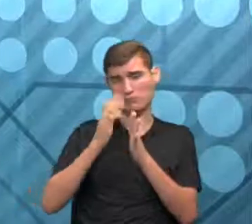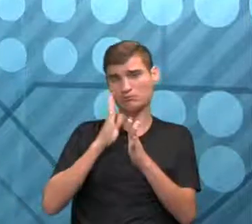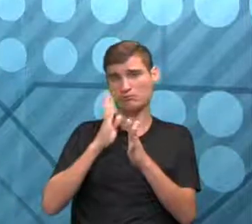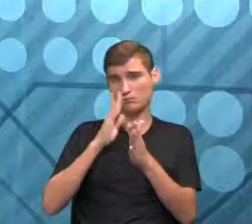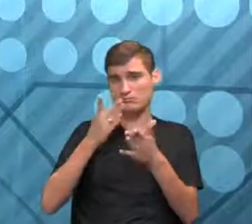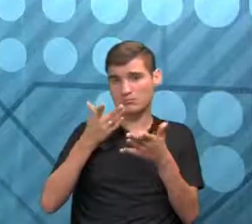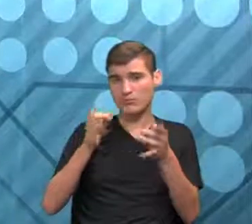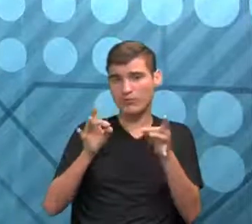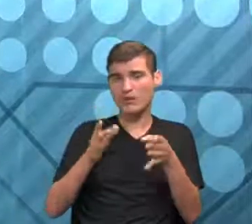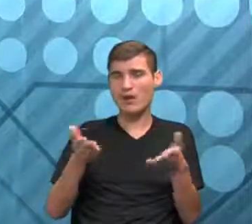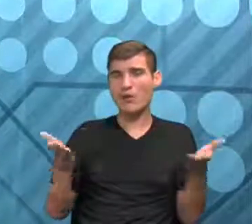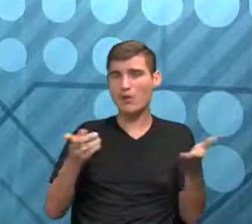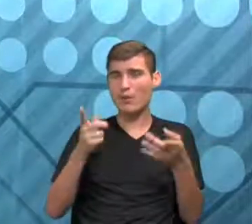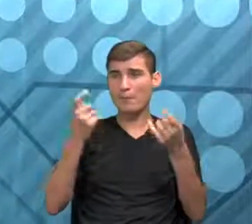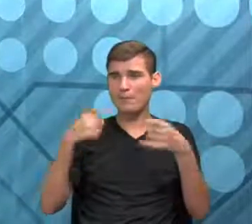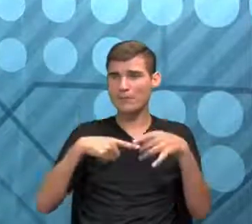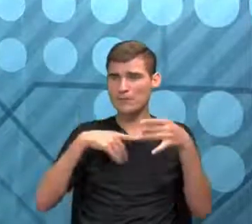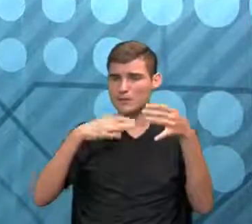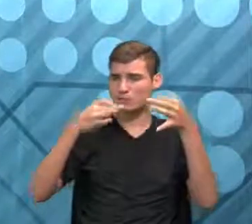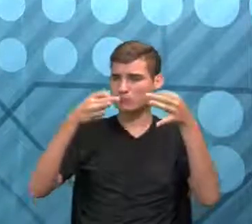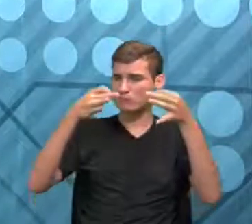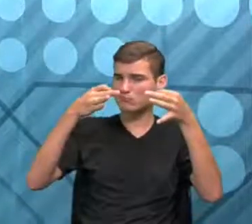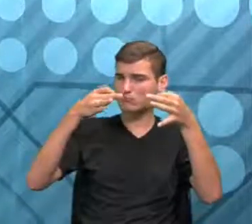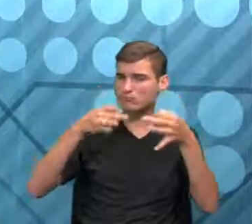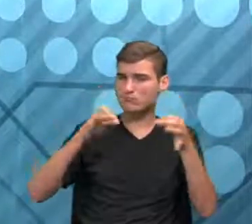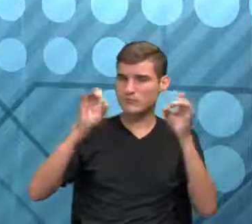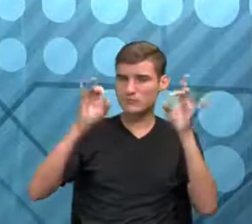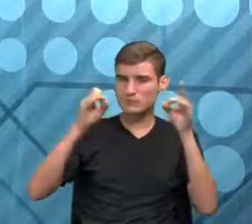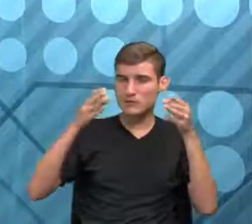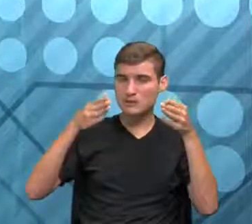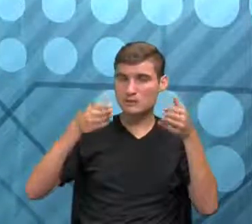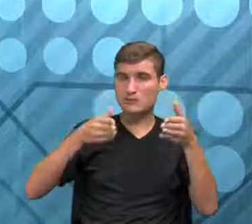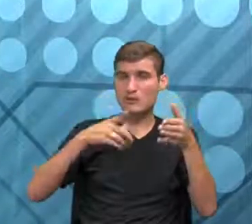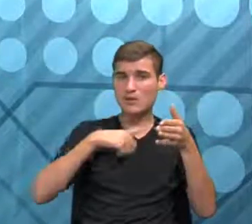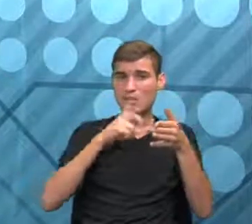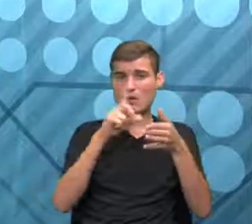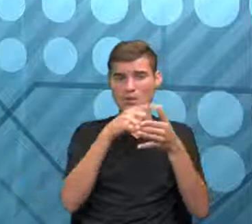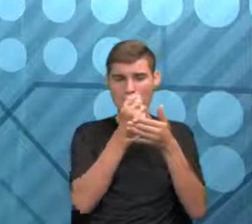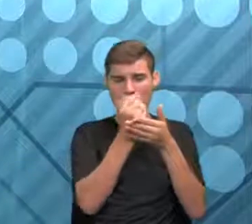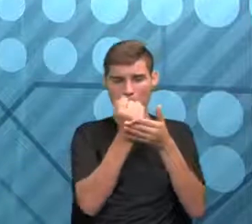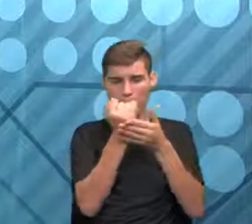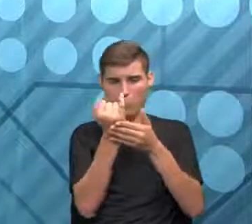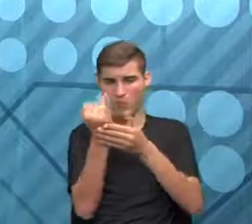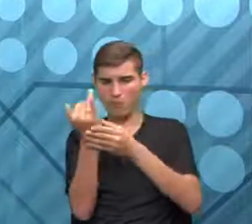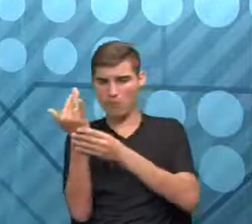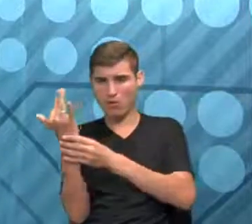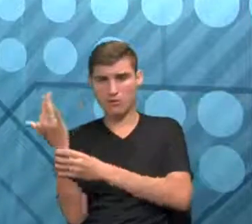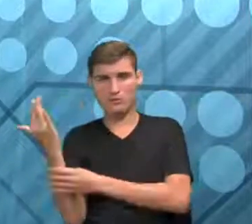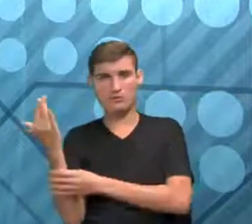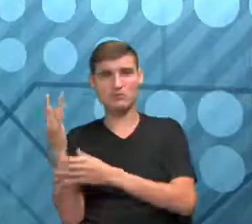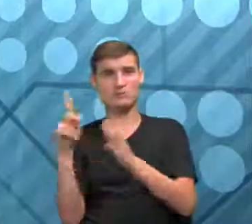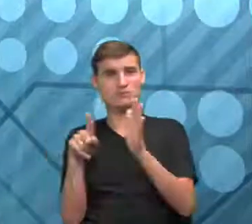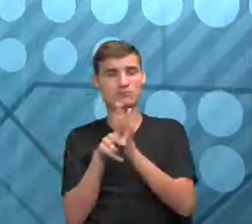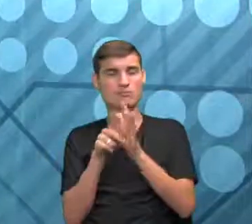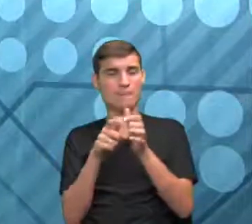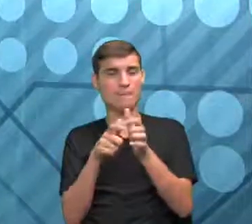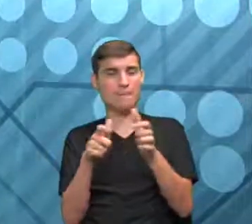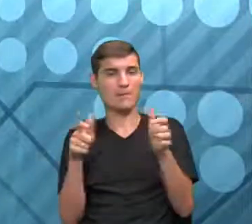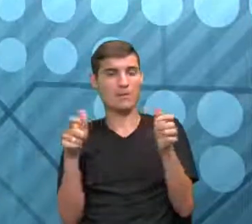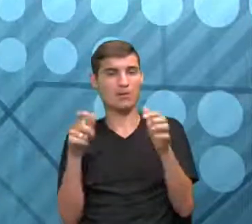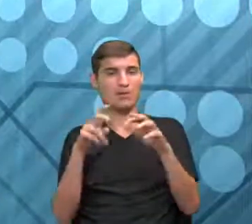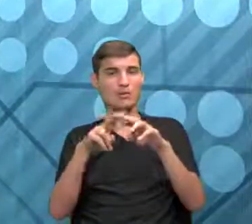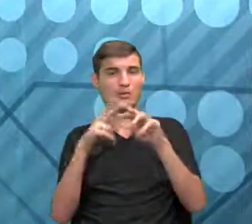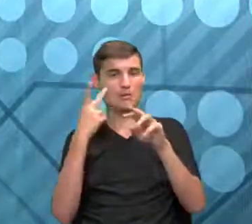esse termômetro, mas agora ele quer um público mais específico, ele quer que o termômetro tenha uma resolução maior. Então, em vez